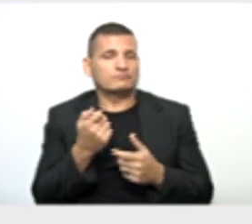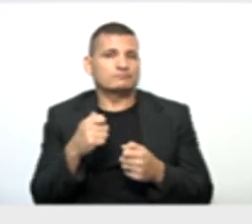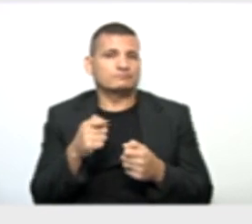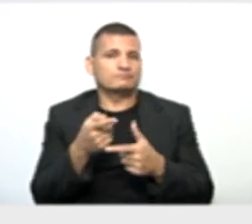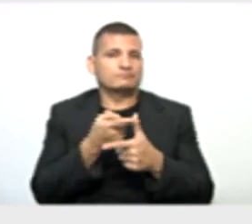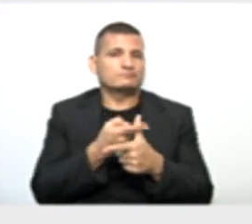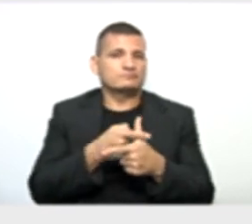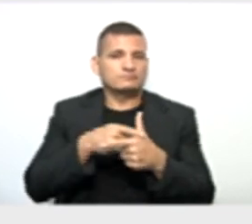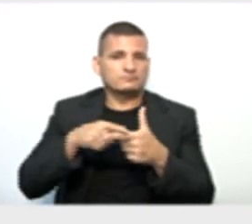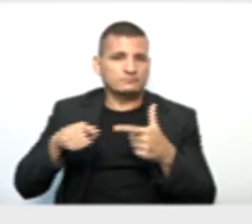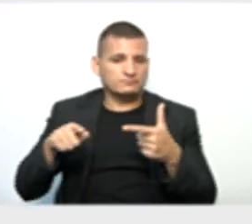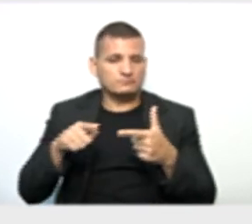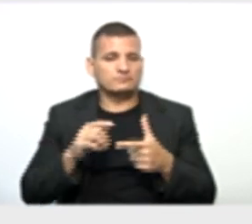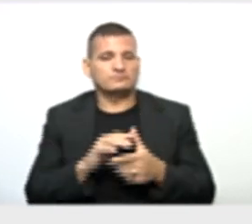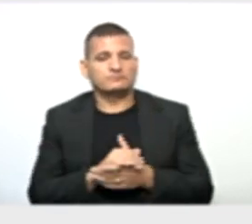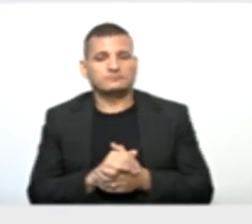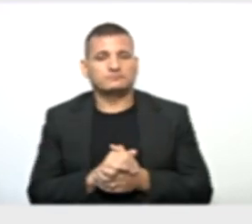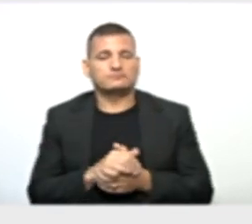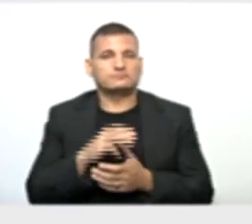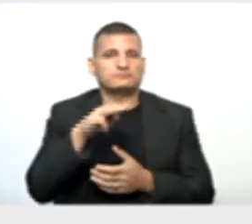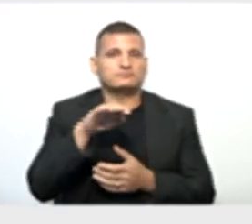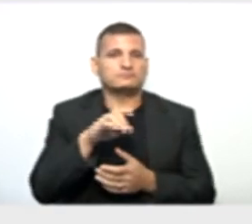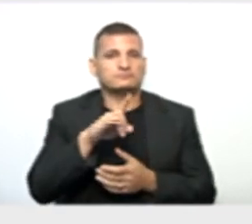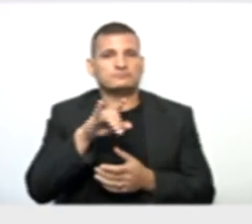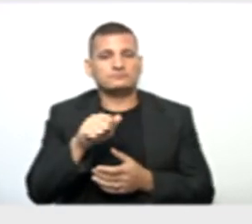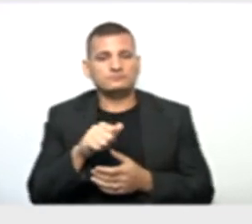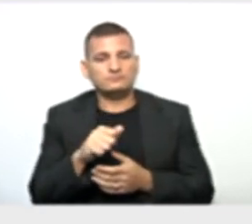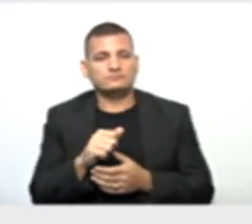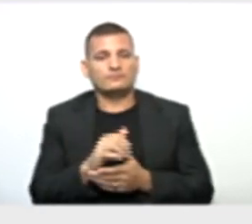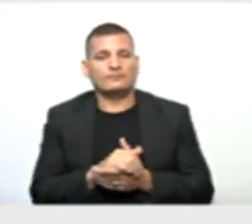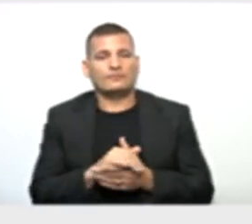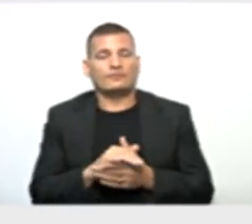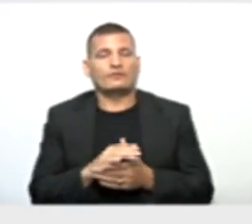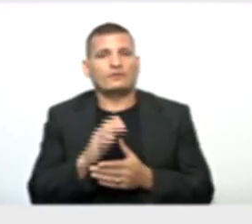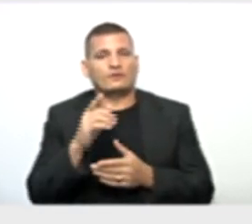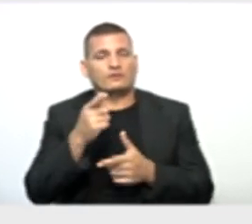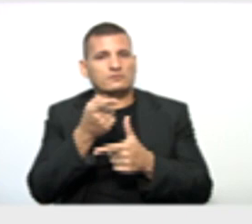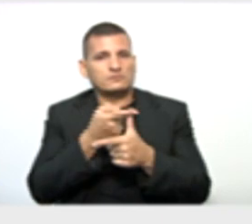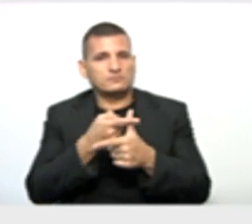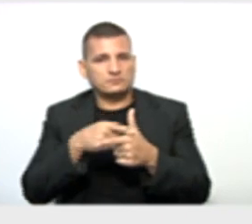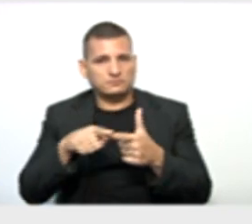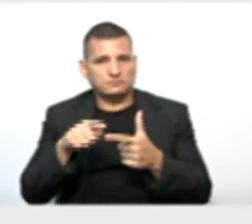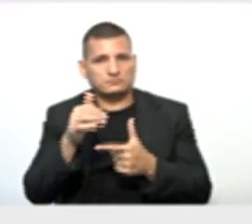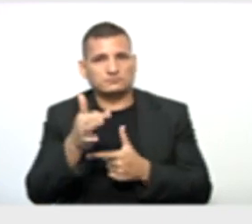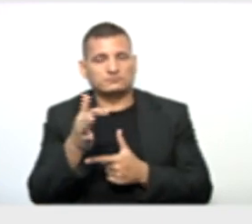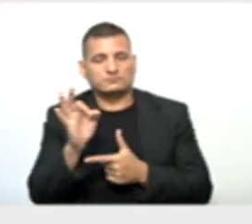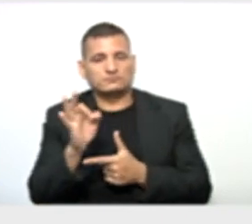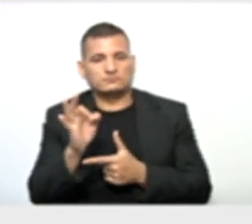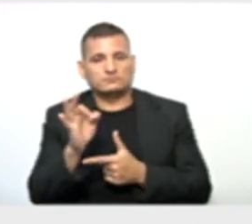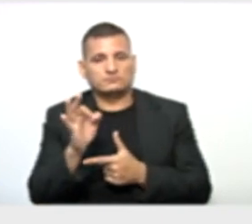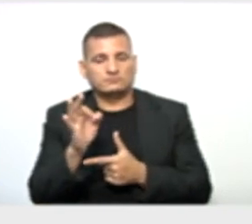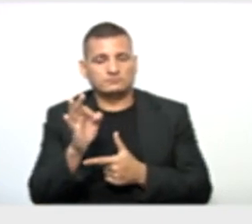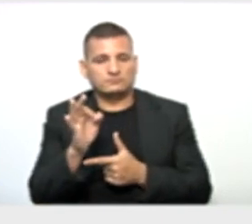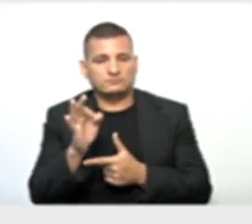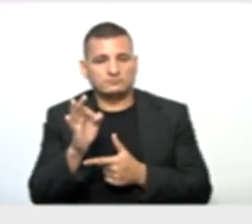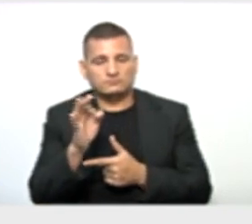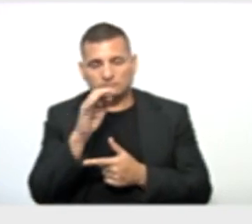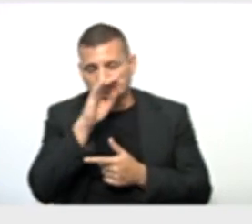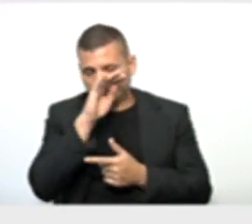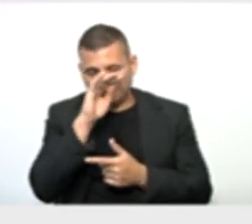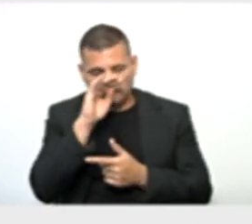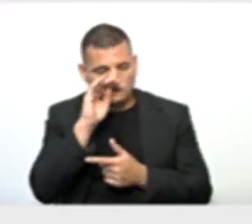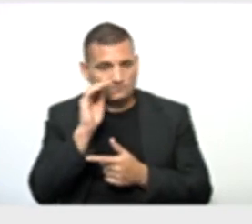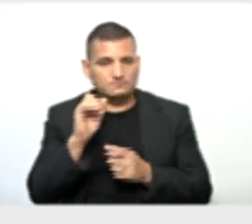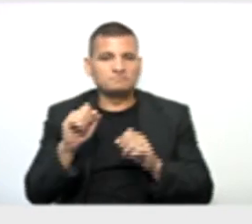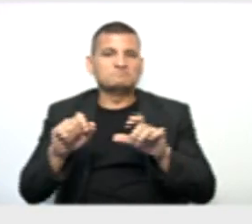esse somatório. A média vai ser igual a soma dividido por 10. A média aritmética, né? Aí